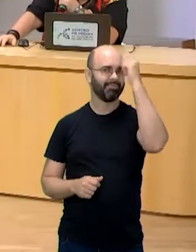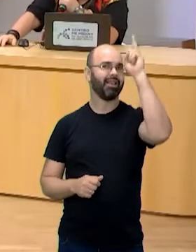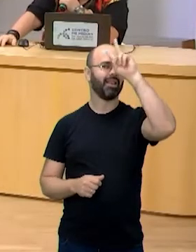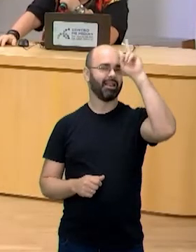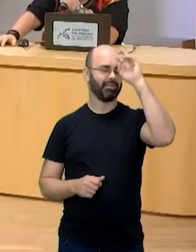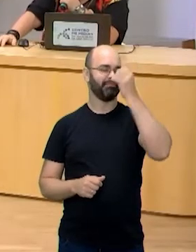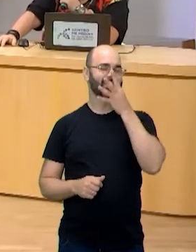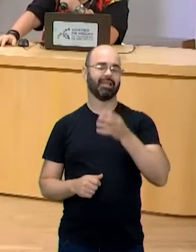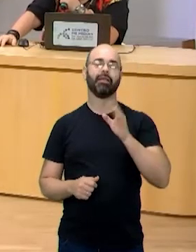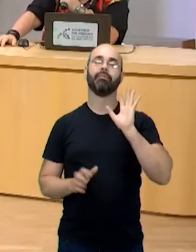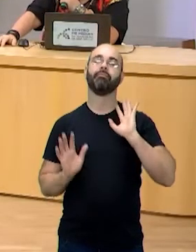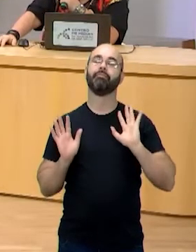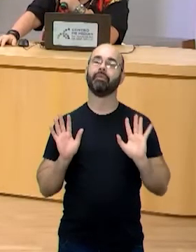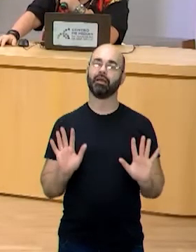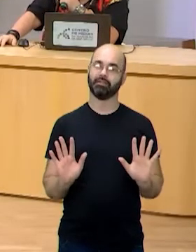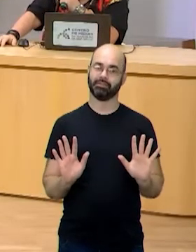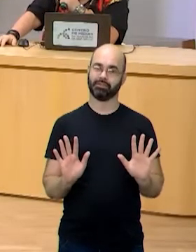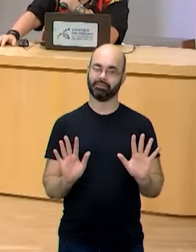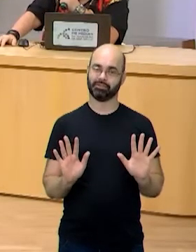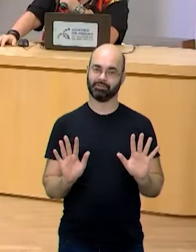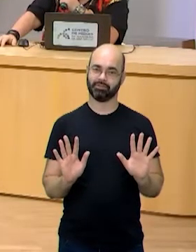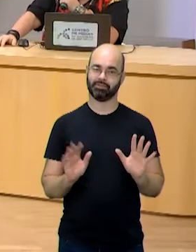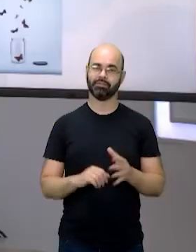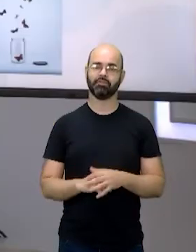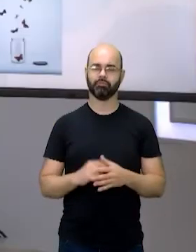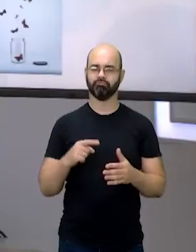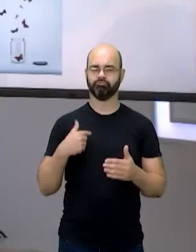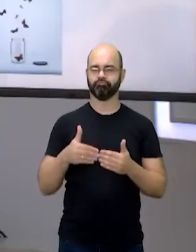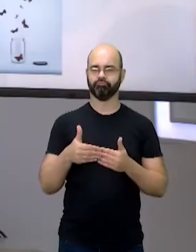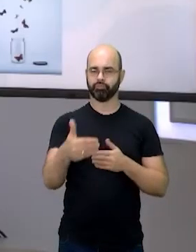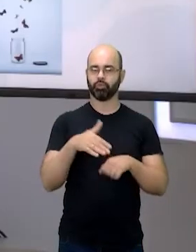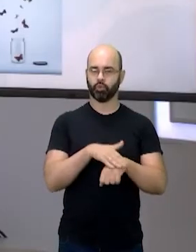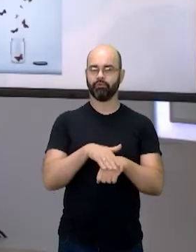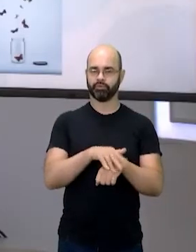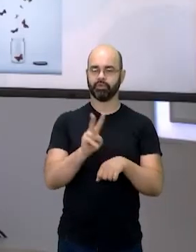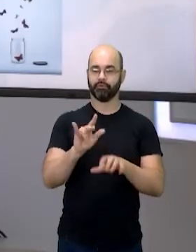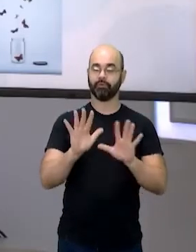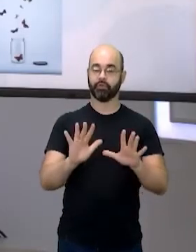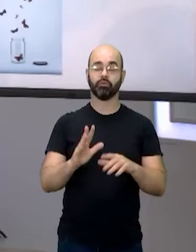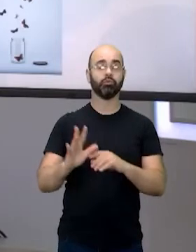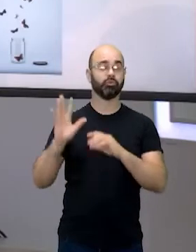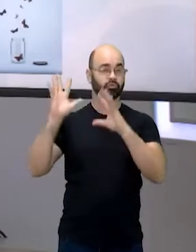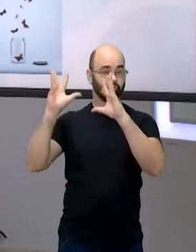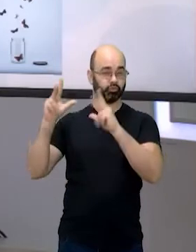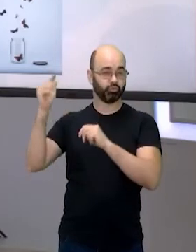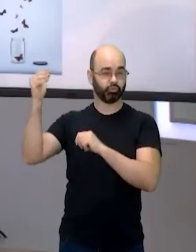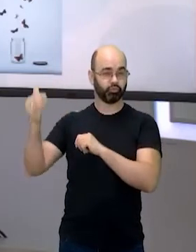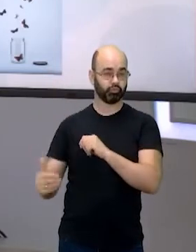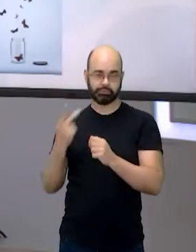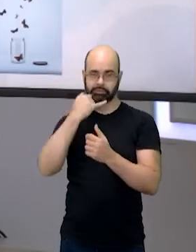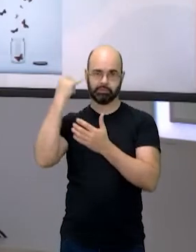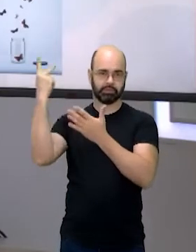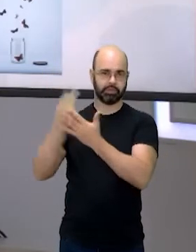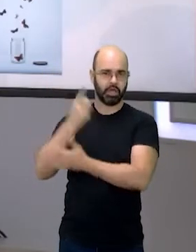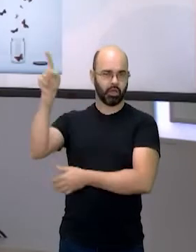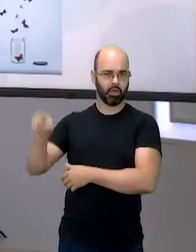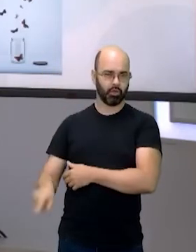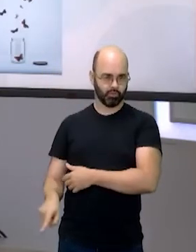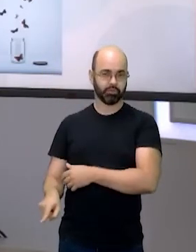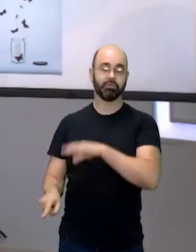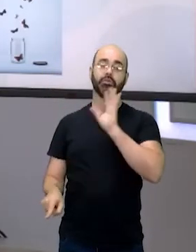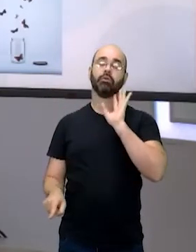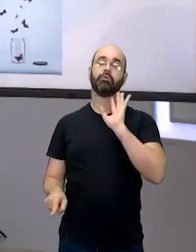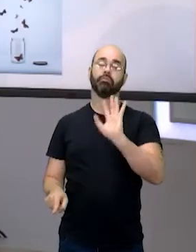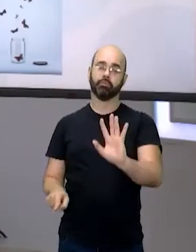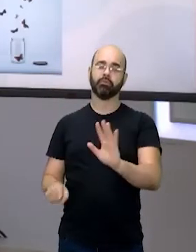disso. Isso. Só que, a gente vai tratar isso daqui a pouco, aconteceu tudo isso, mas a gente acabou de falar. A abertura